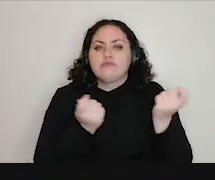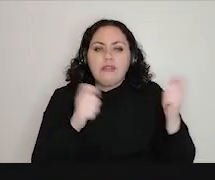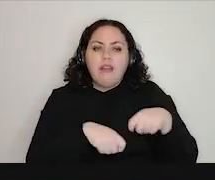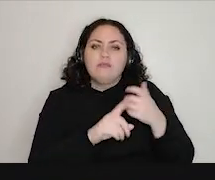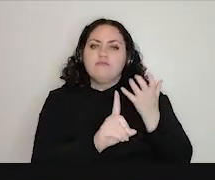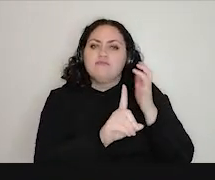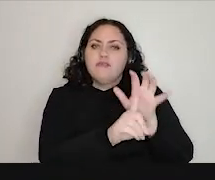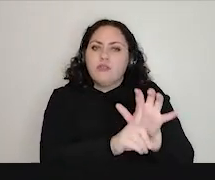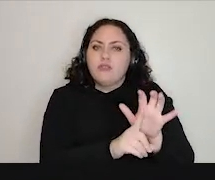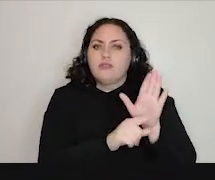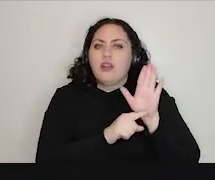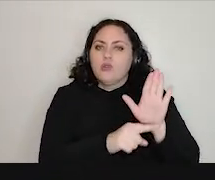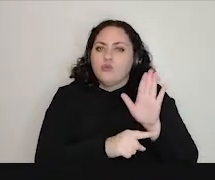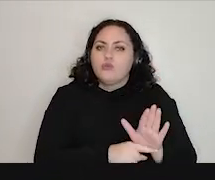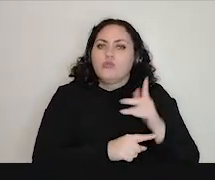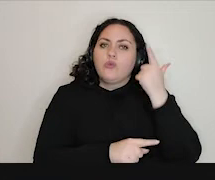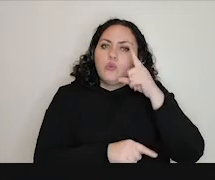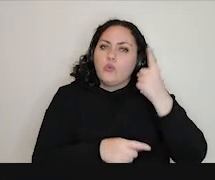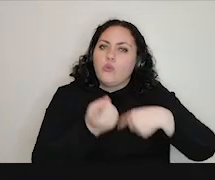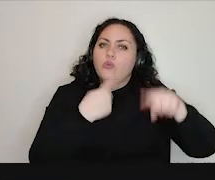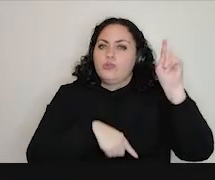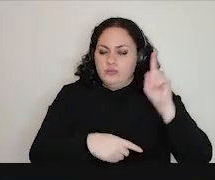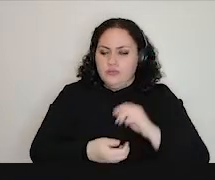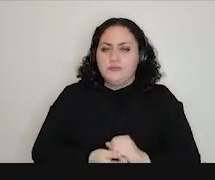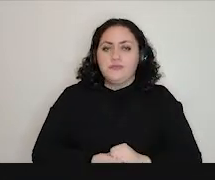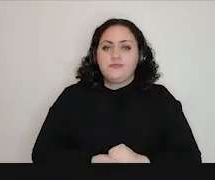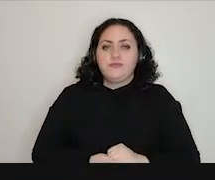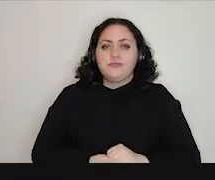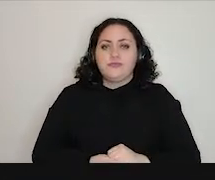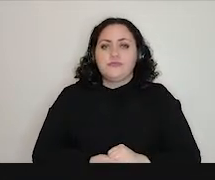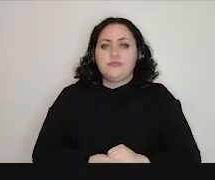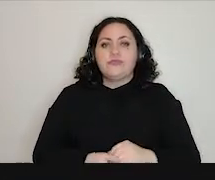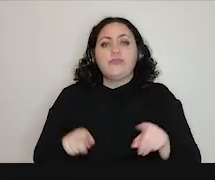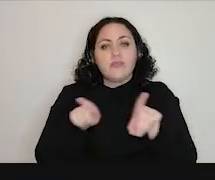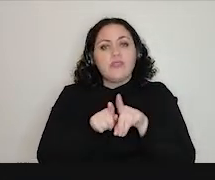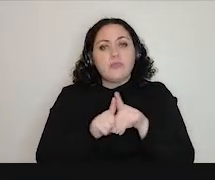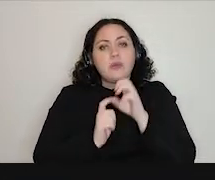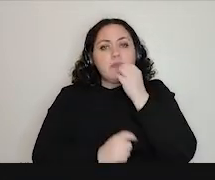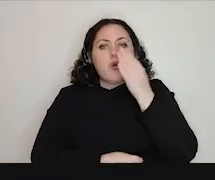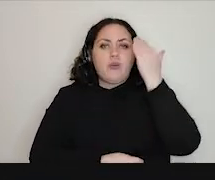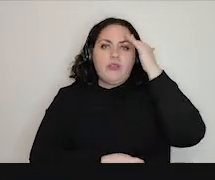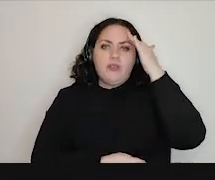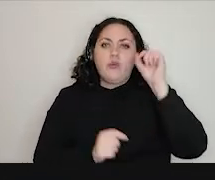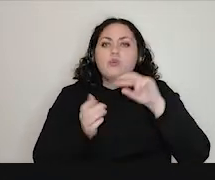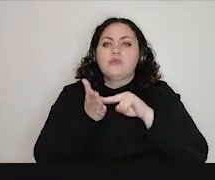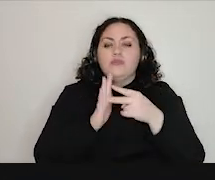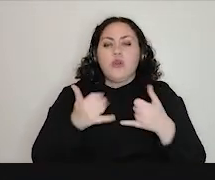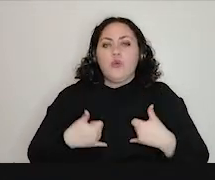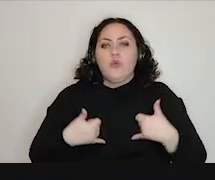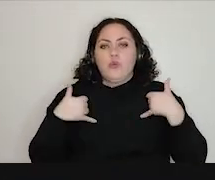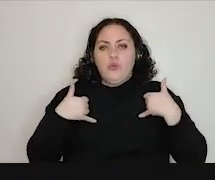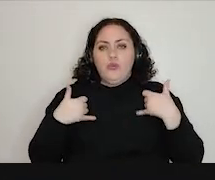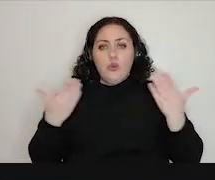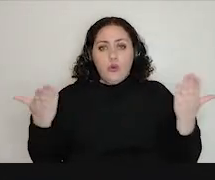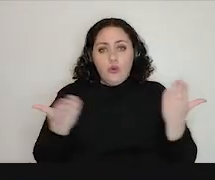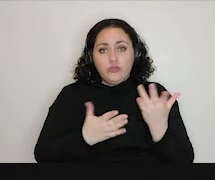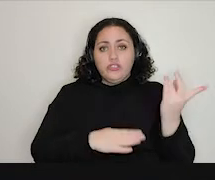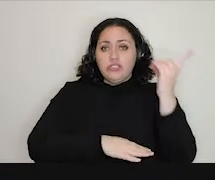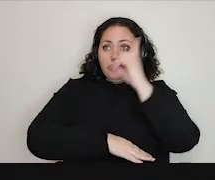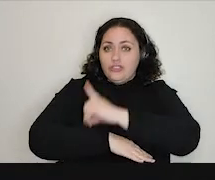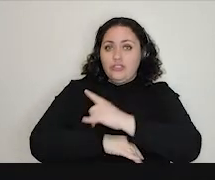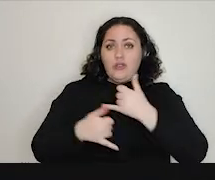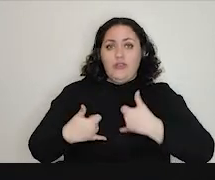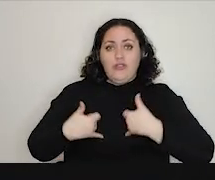conquistas, né? E é importante a gente entender também a questão do orgulho, né? A gente está comemorando o Dia do